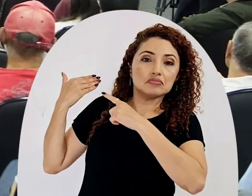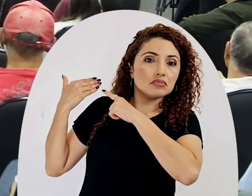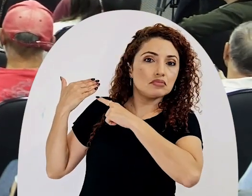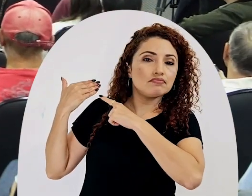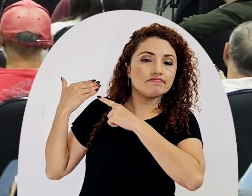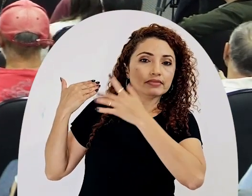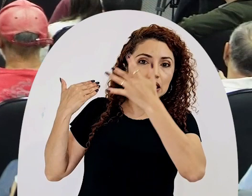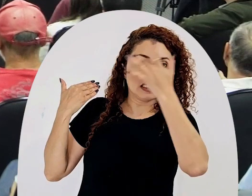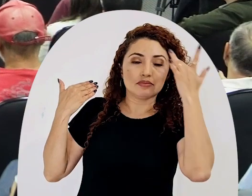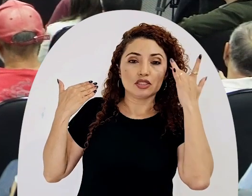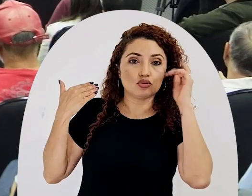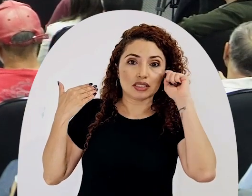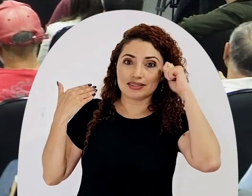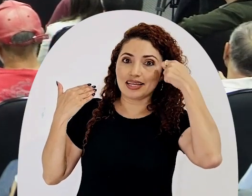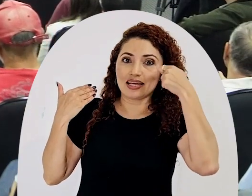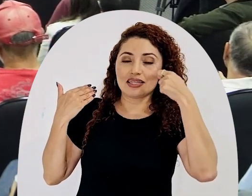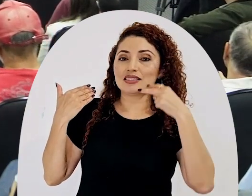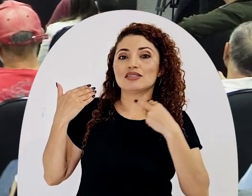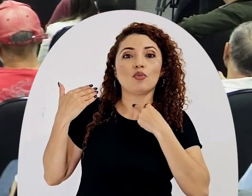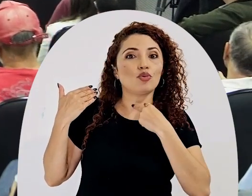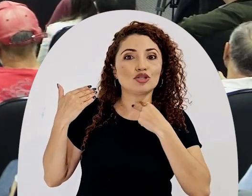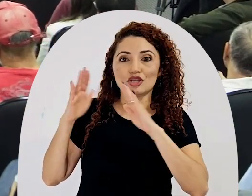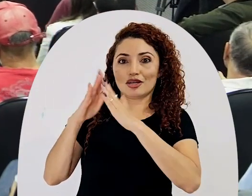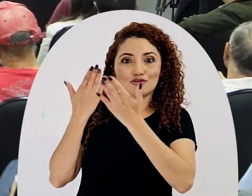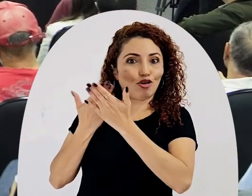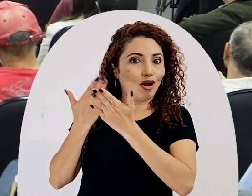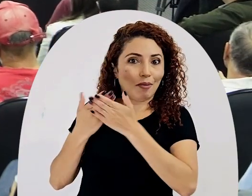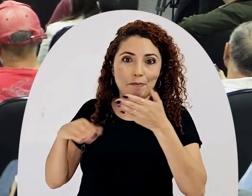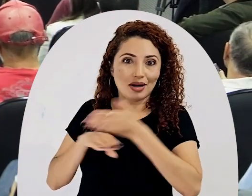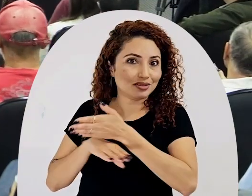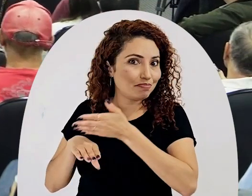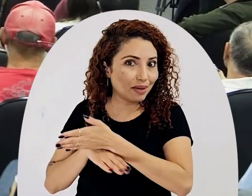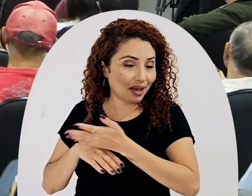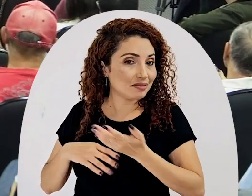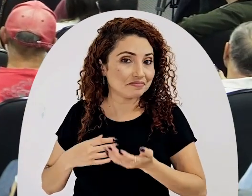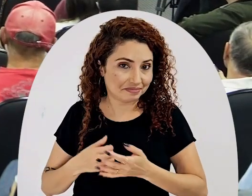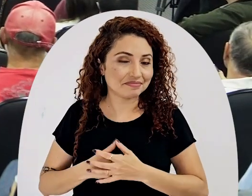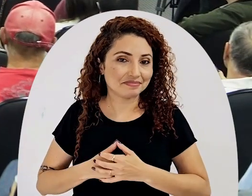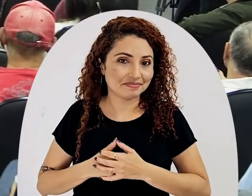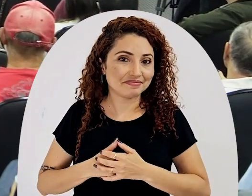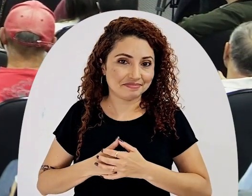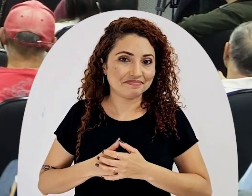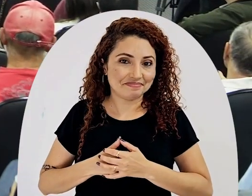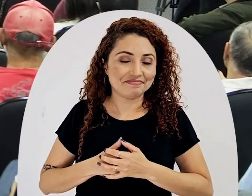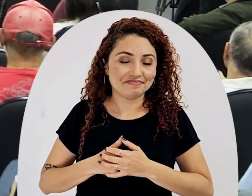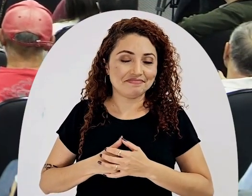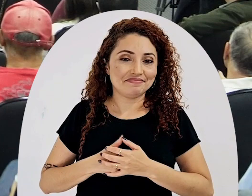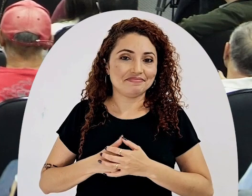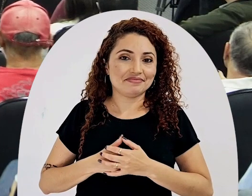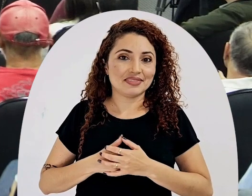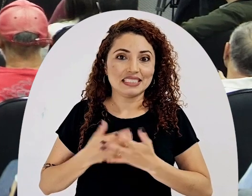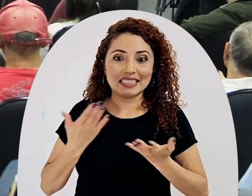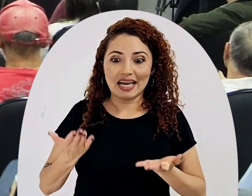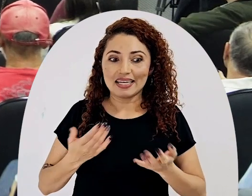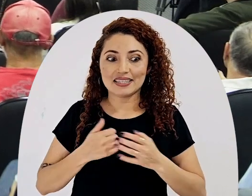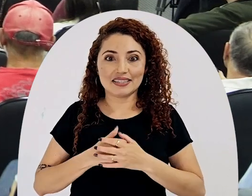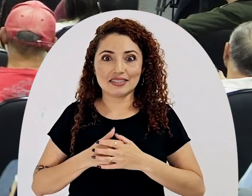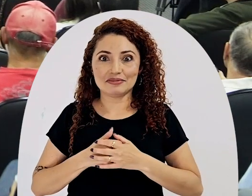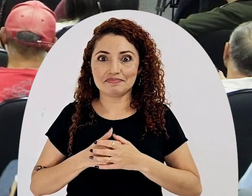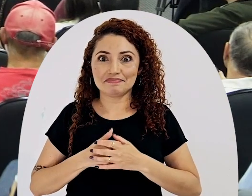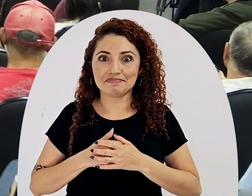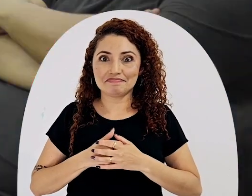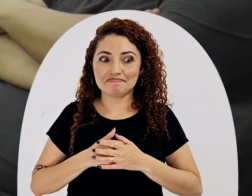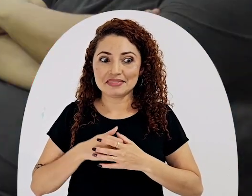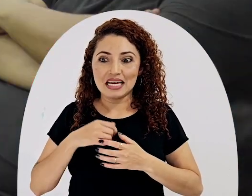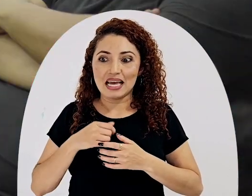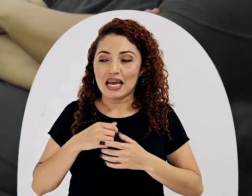as pessoas negras não podiam nem frequentar escolas. E eu coloco todo mundo dentro da mesma caixa, eu estou sendo